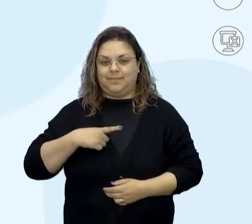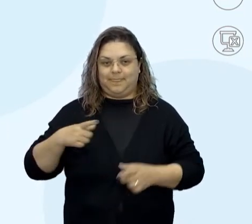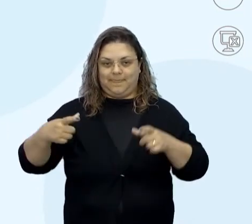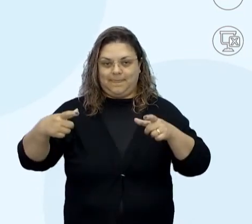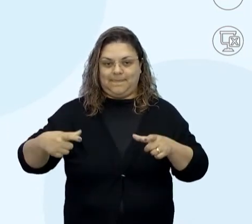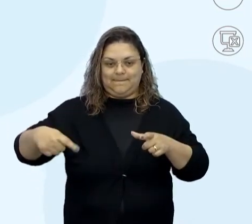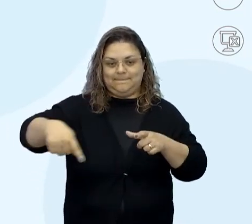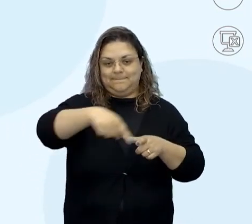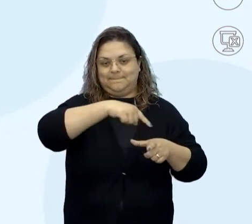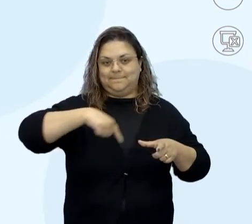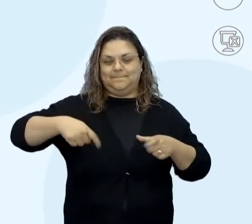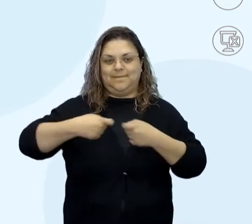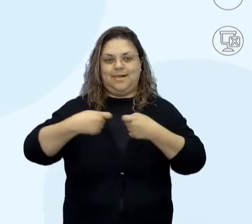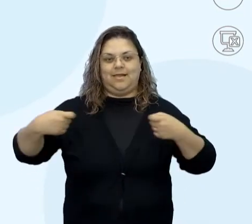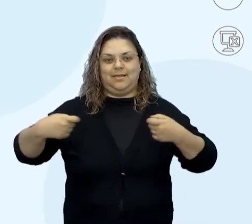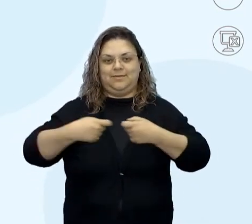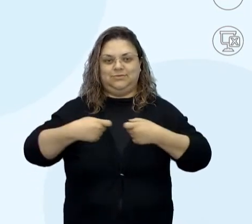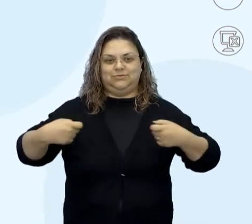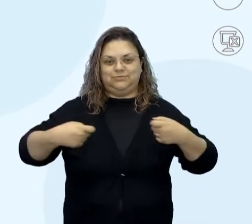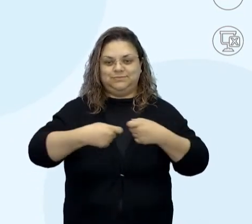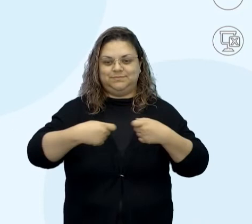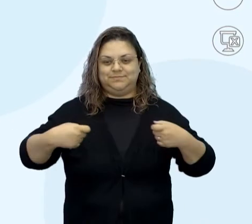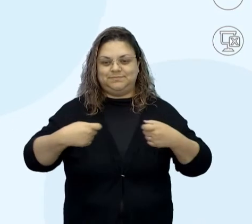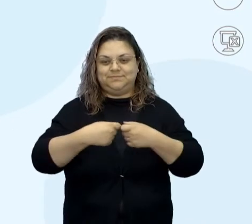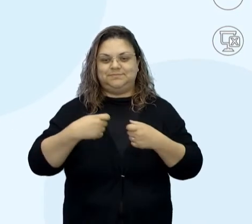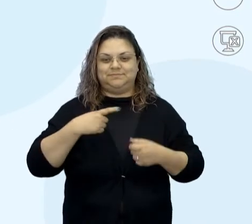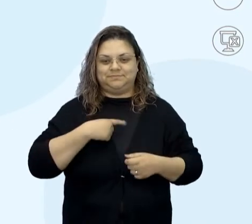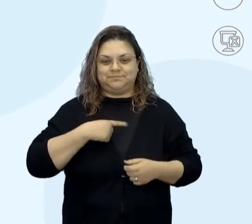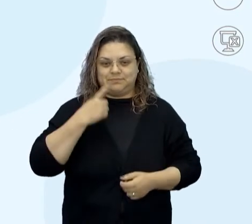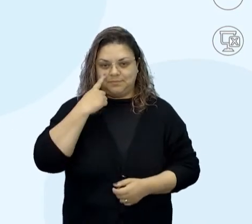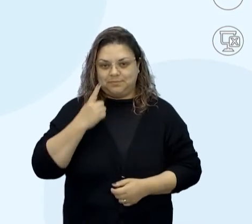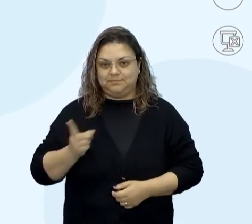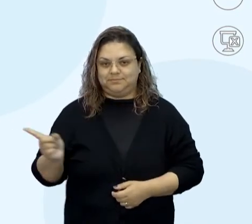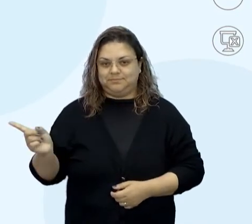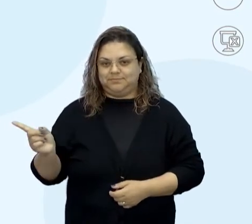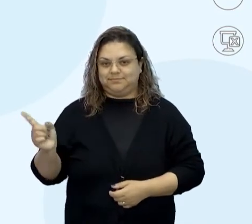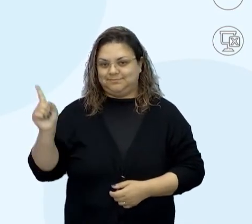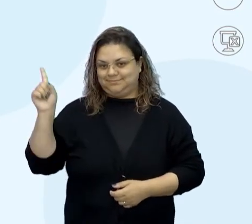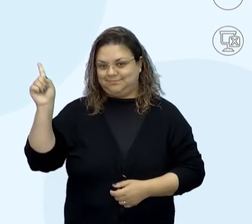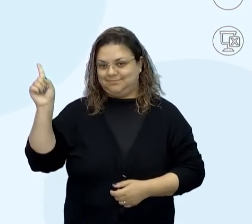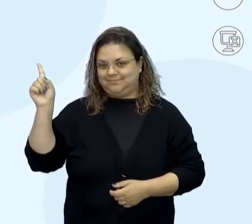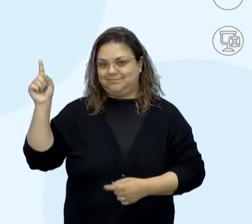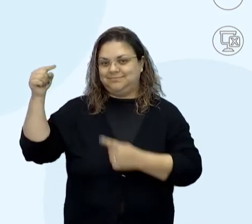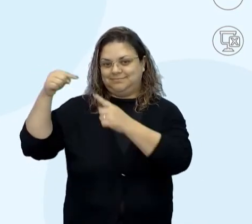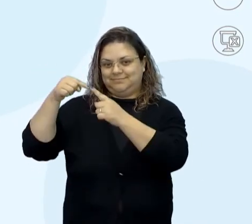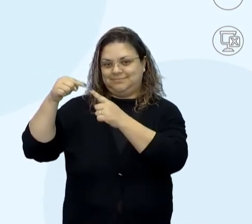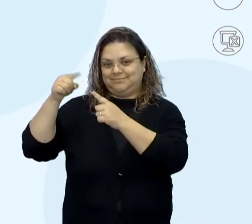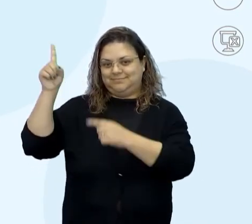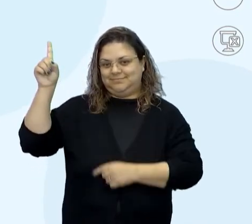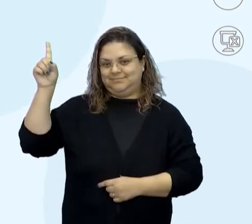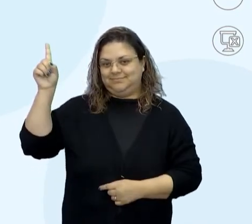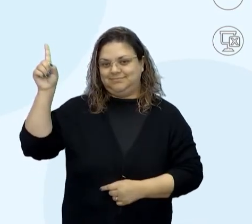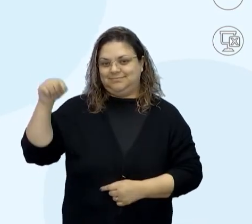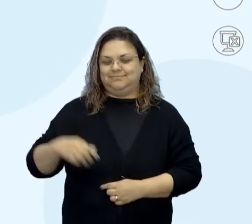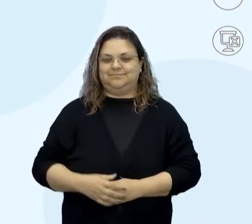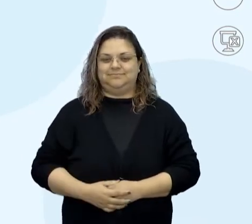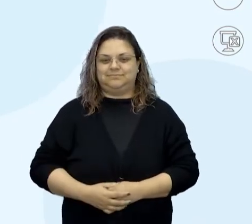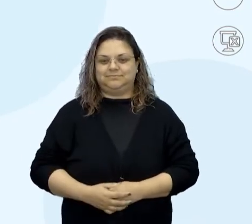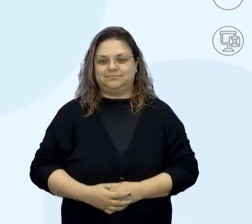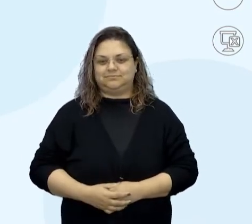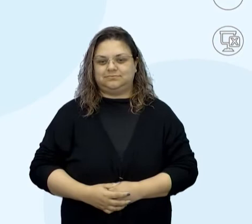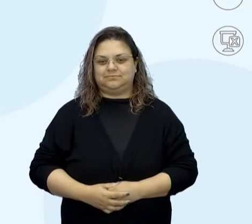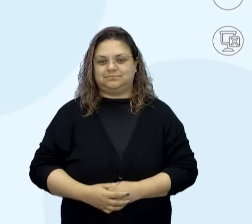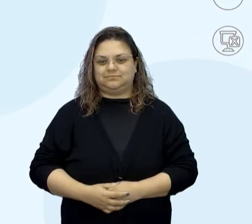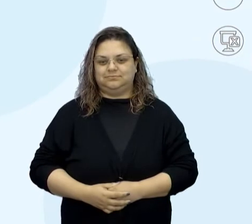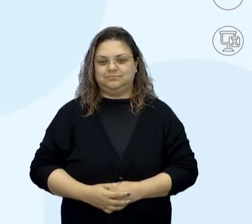capacidade elástica, então posso representar assim, ó, né? A cama elástica,